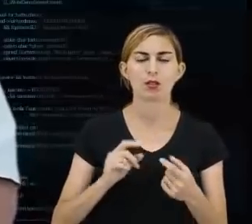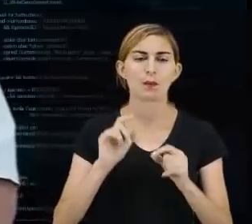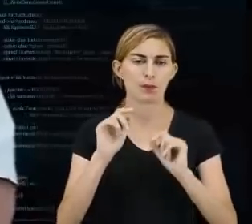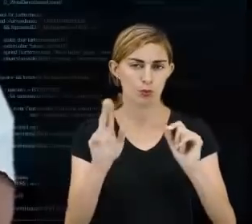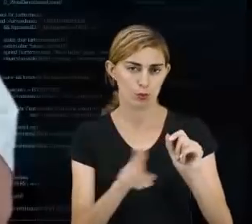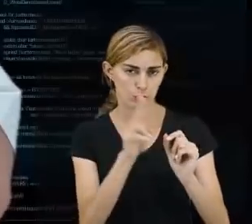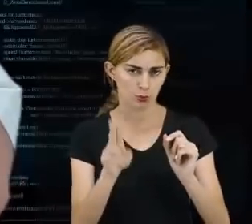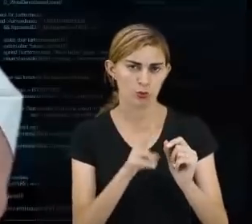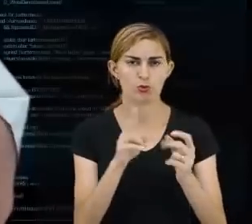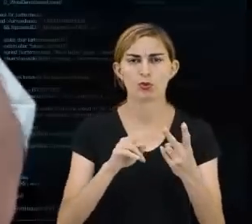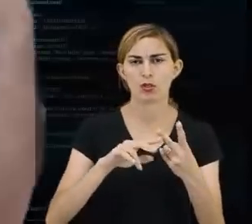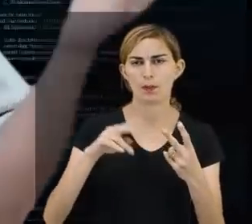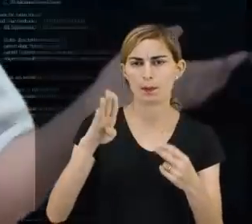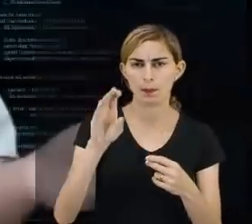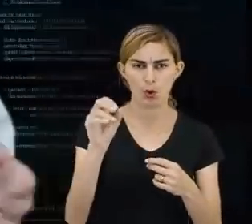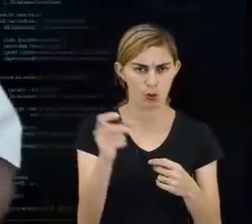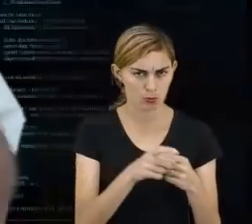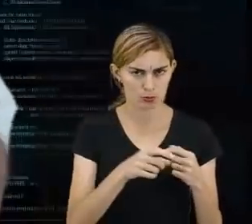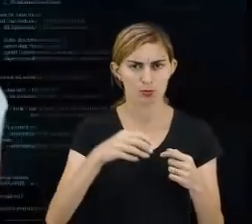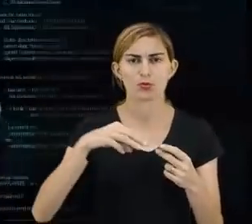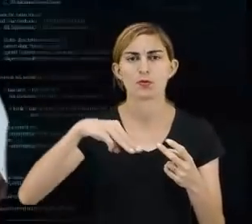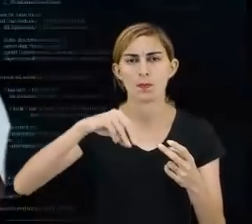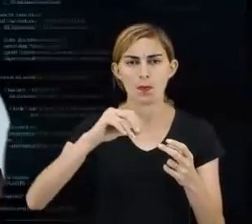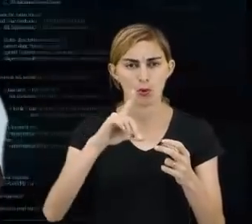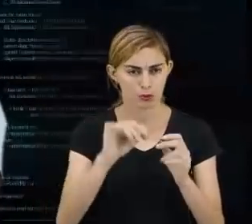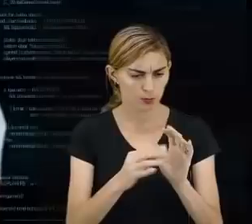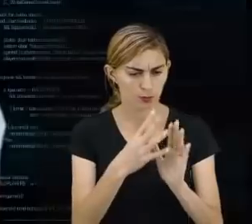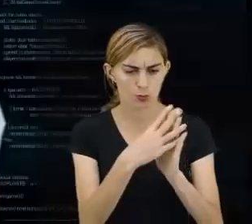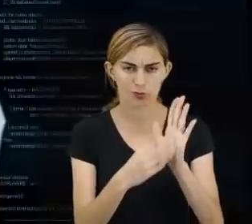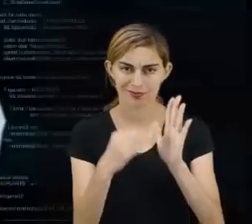Model. Então, eu não falei anteriormente que cada